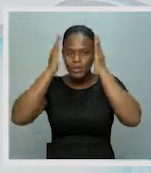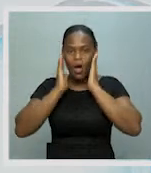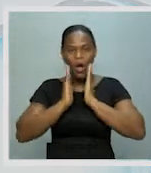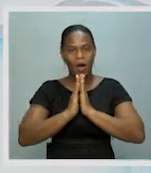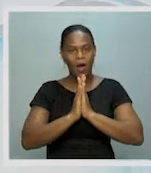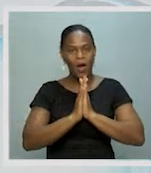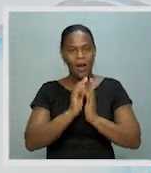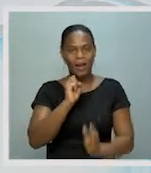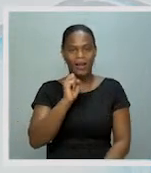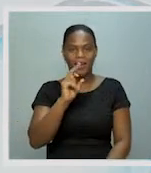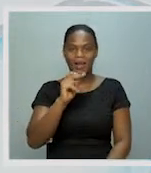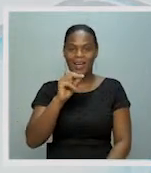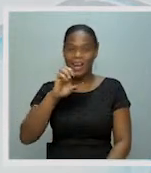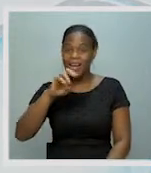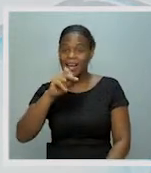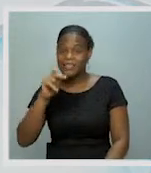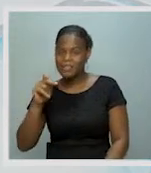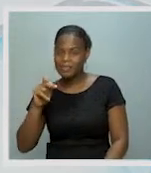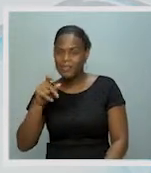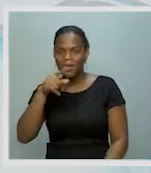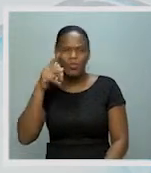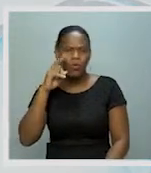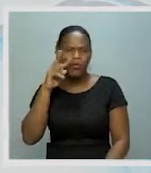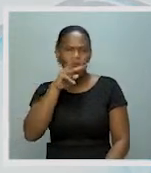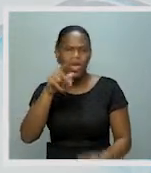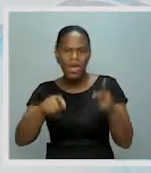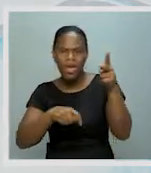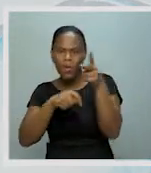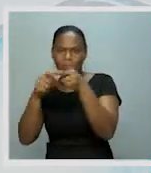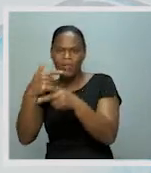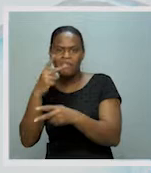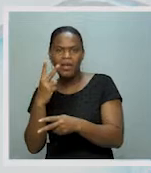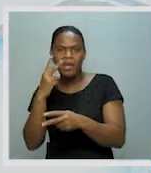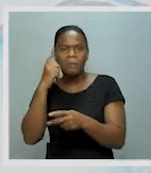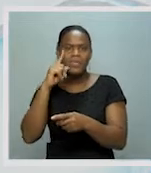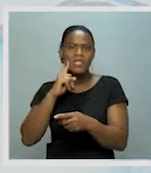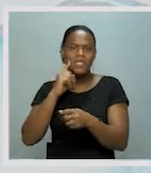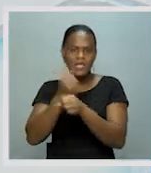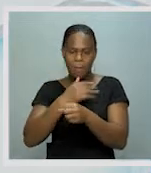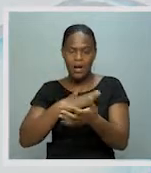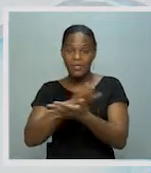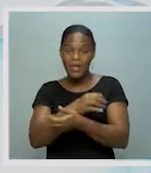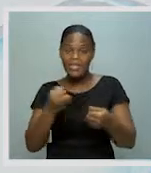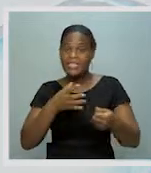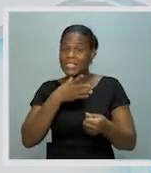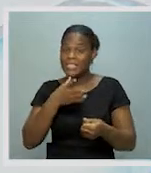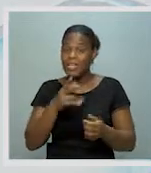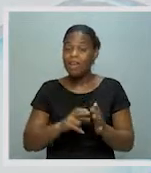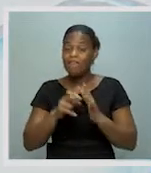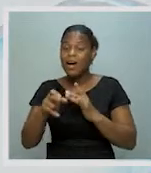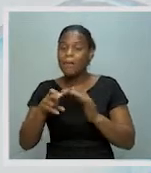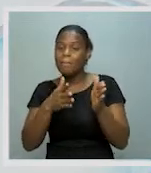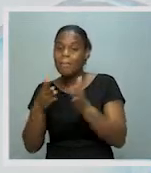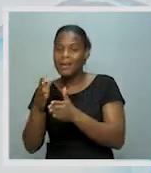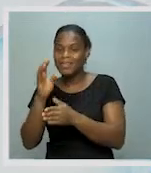Senhora da Graça. Vocês certamente já ouviram nas reportagens, a jornalista diz o quê? Vamos ao